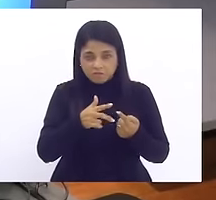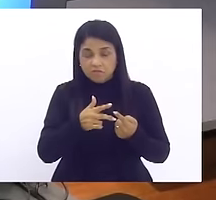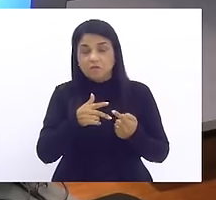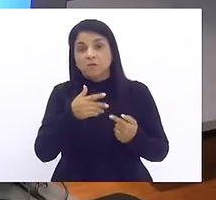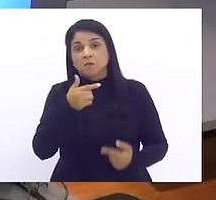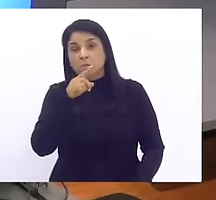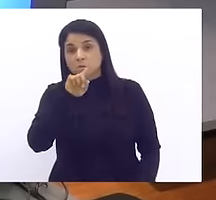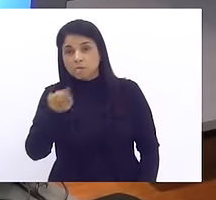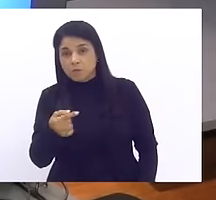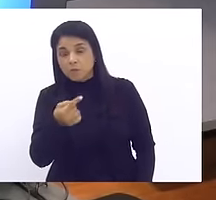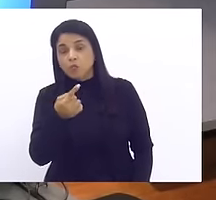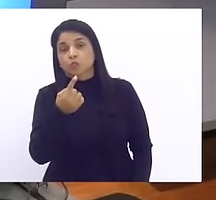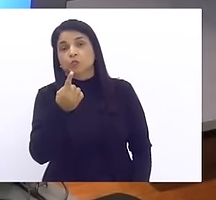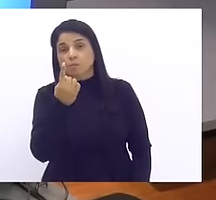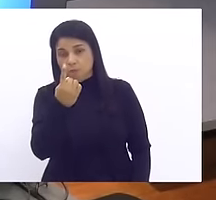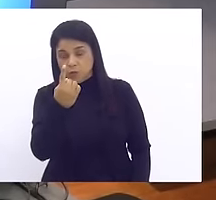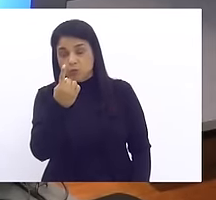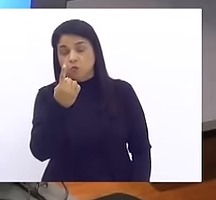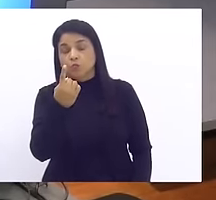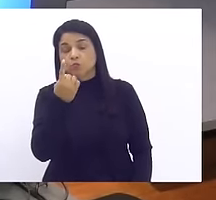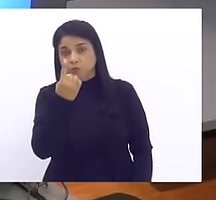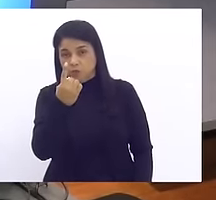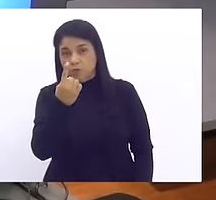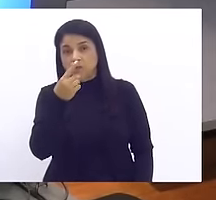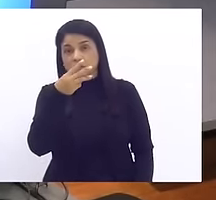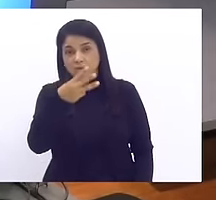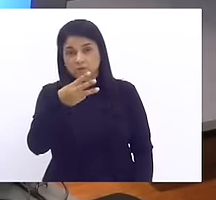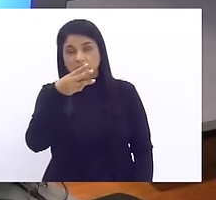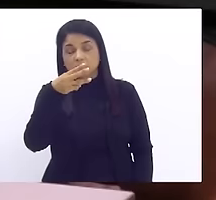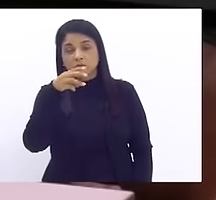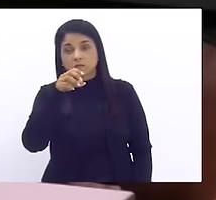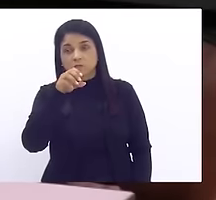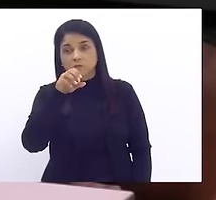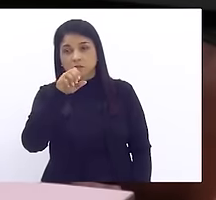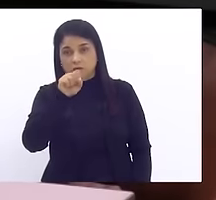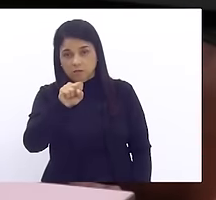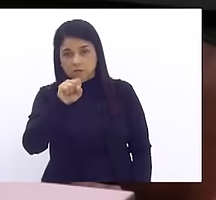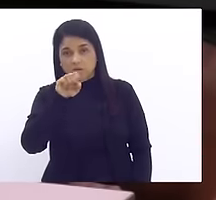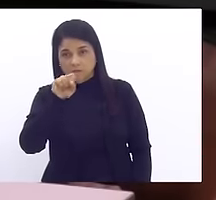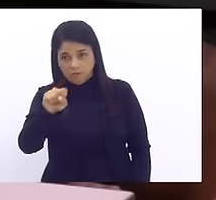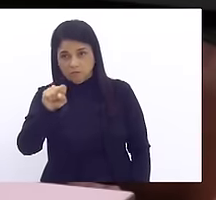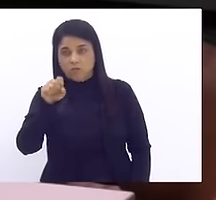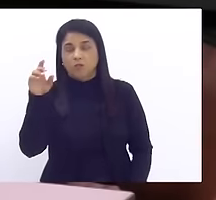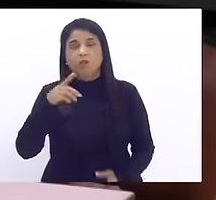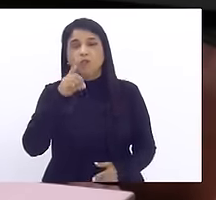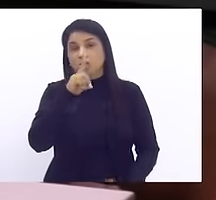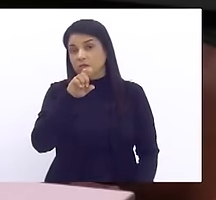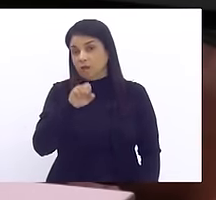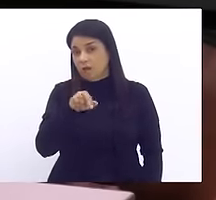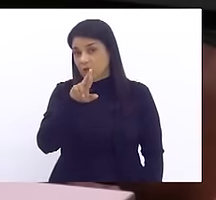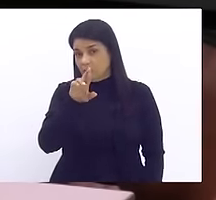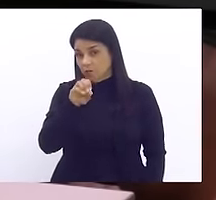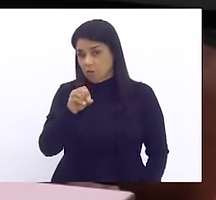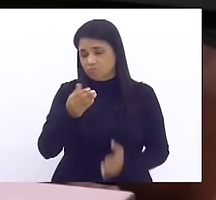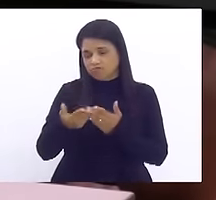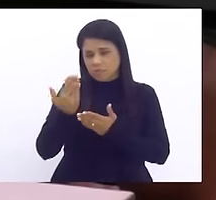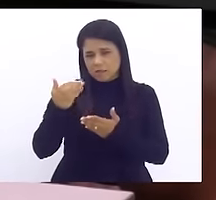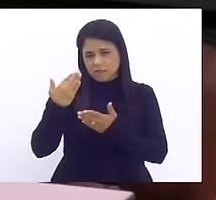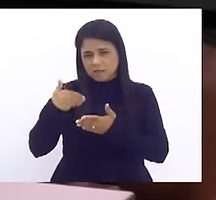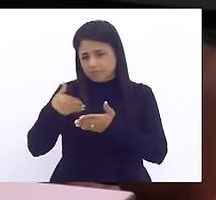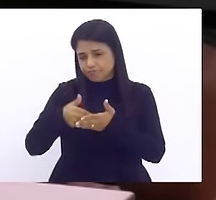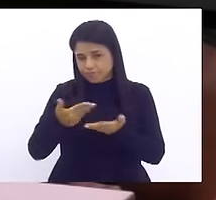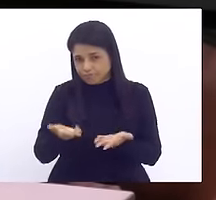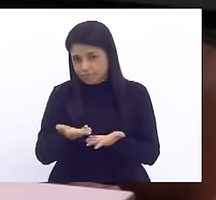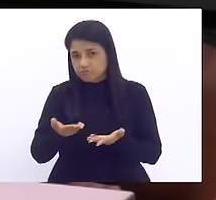frisar Deputado que infelizmente o Detro foi acometido a um passado recente por situações que